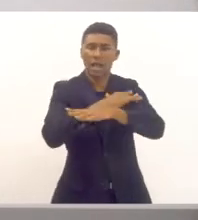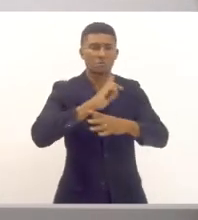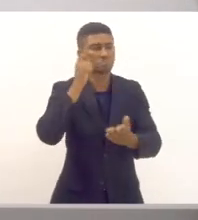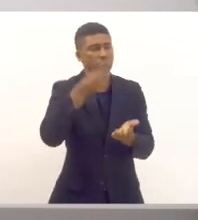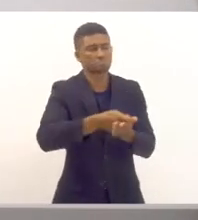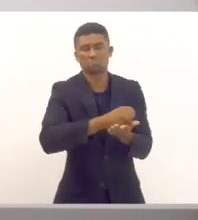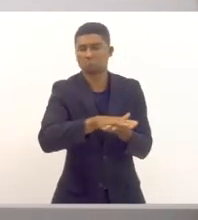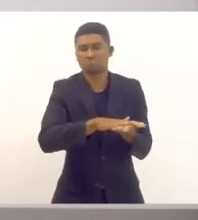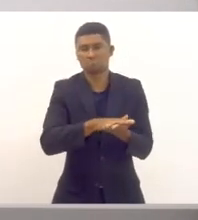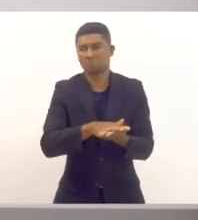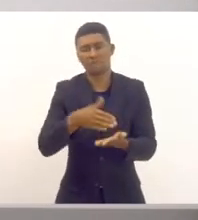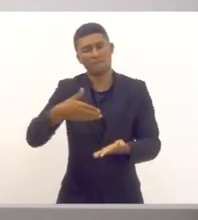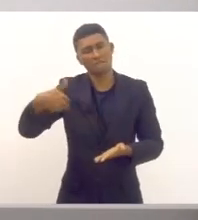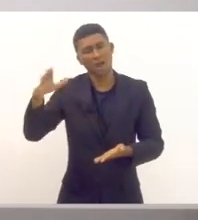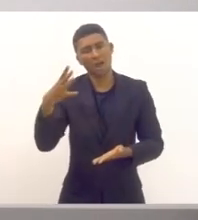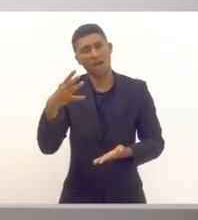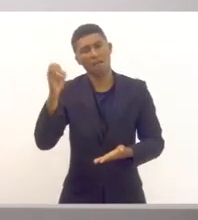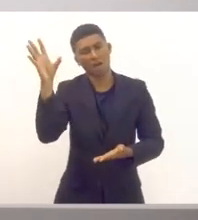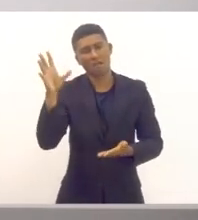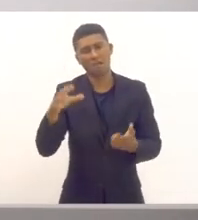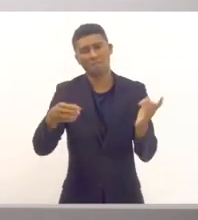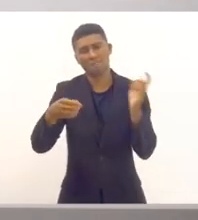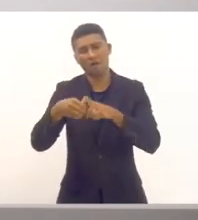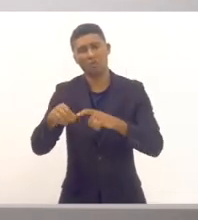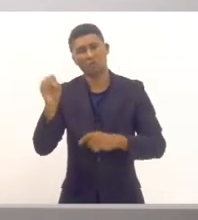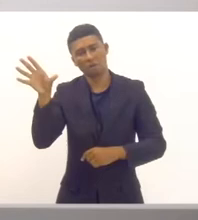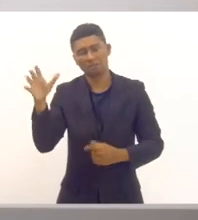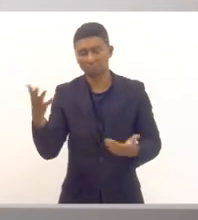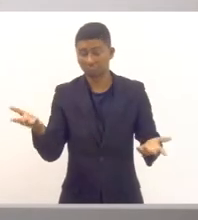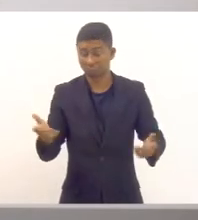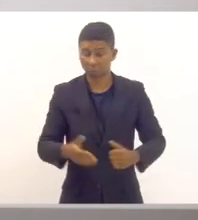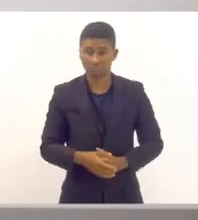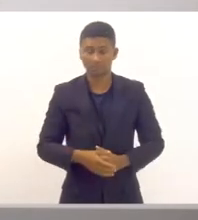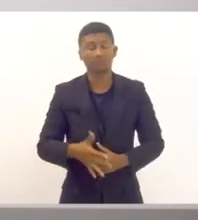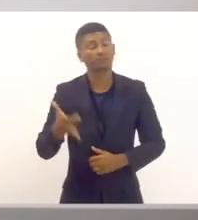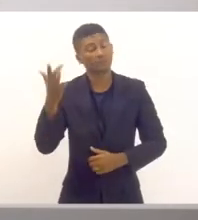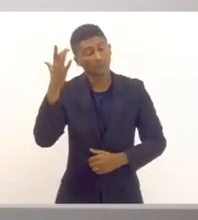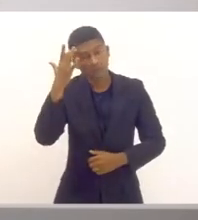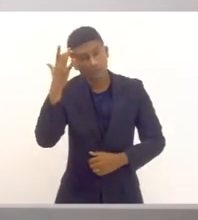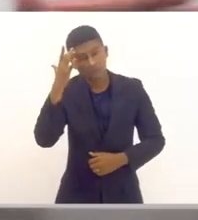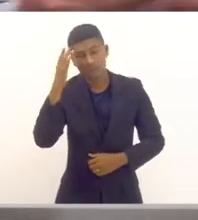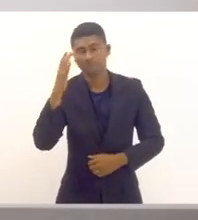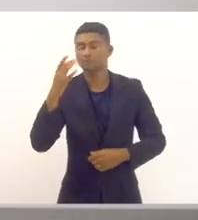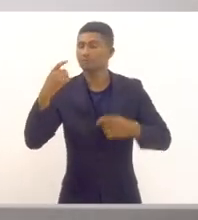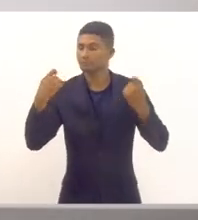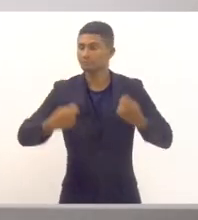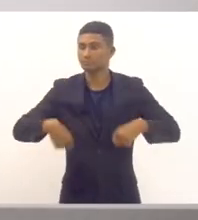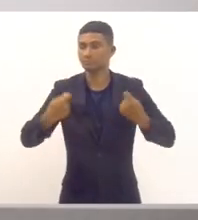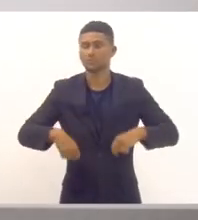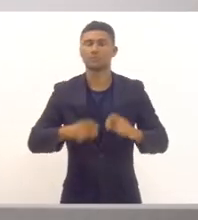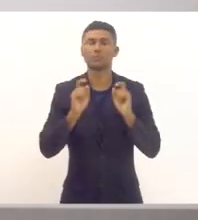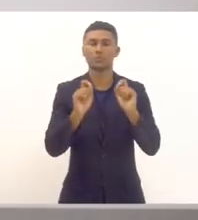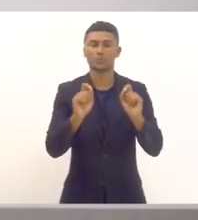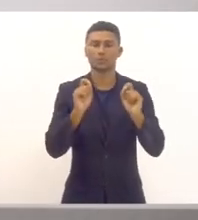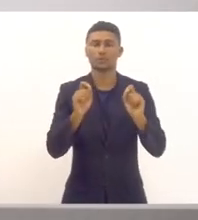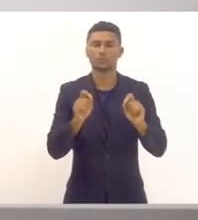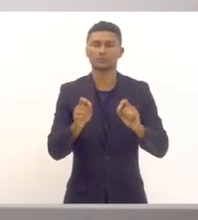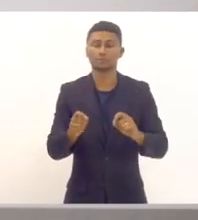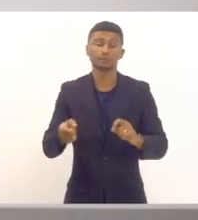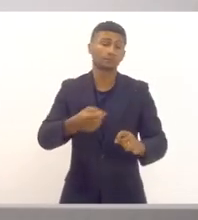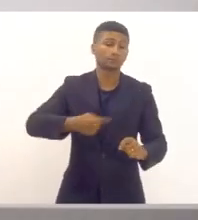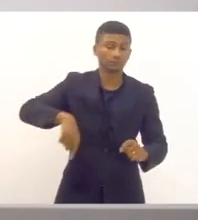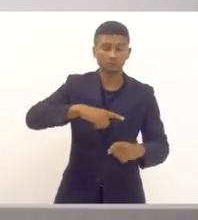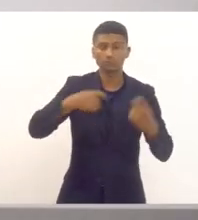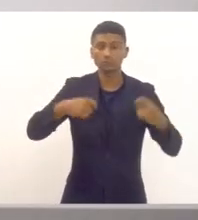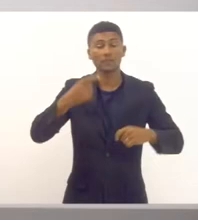Então, eu acho que muito mais eficaz seria você acompanhar a